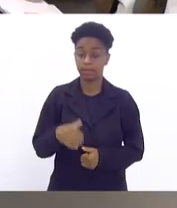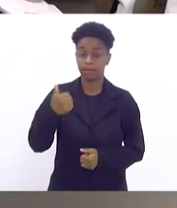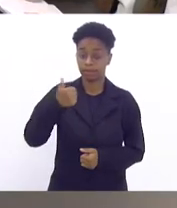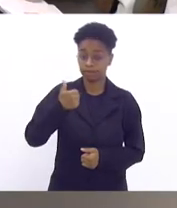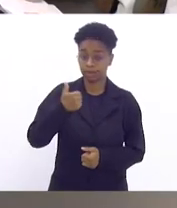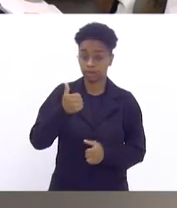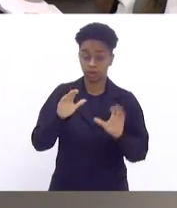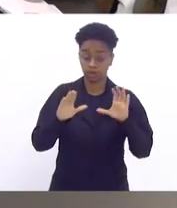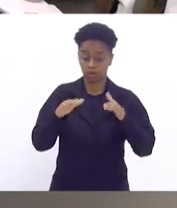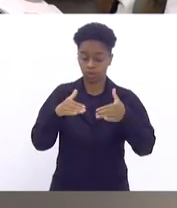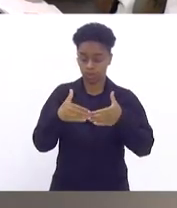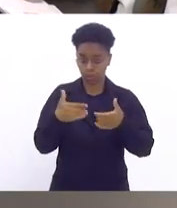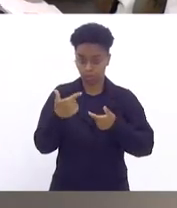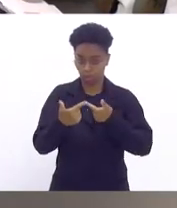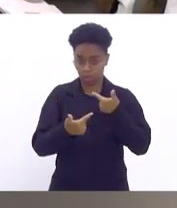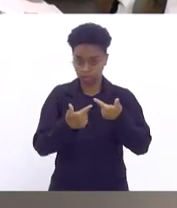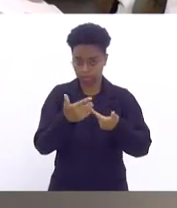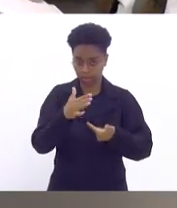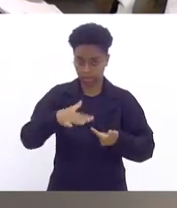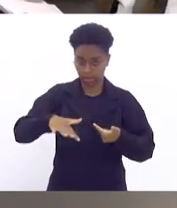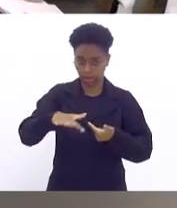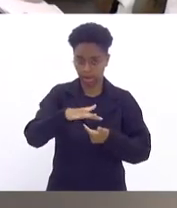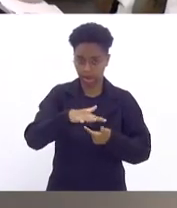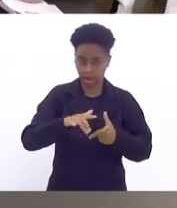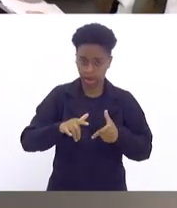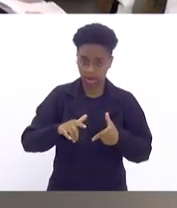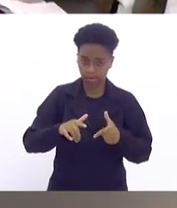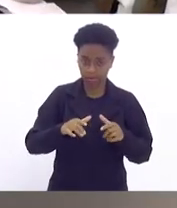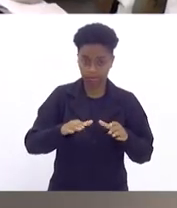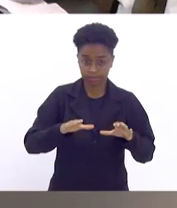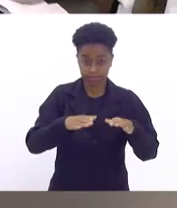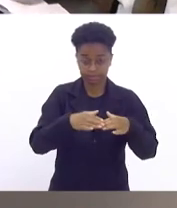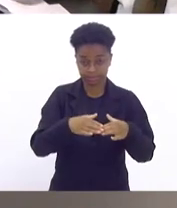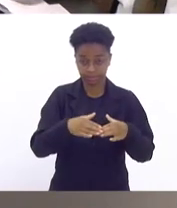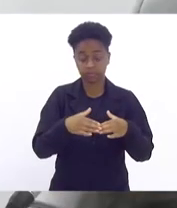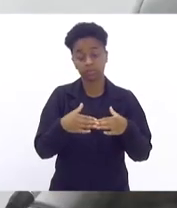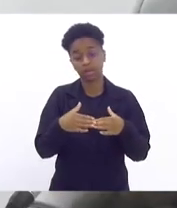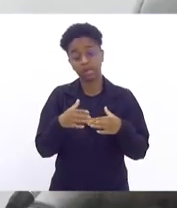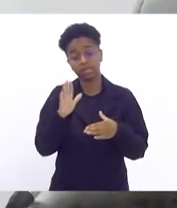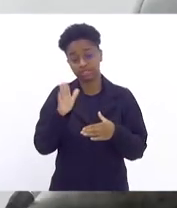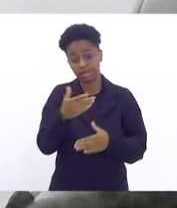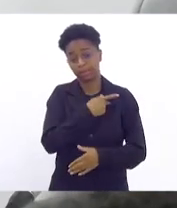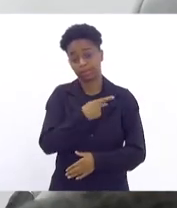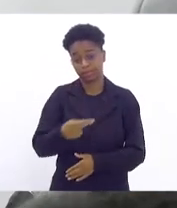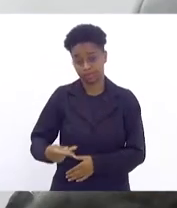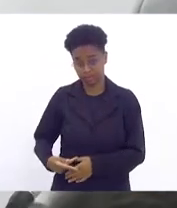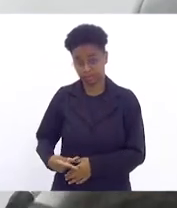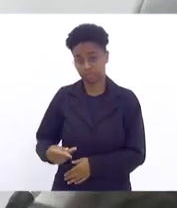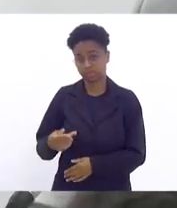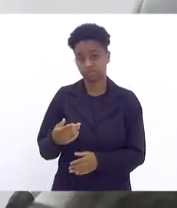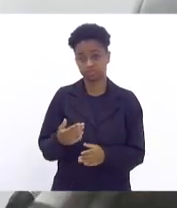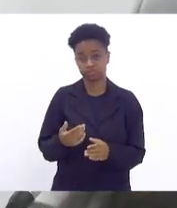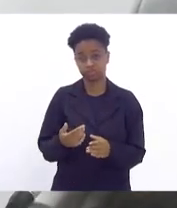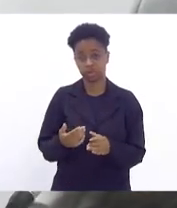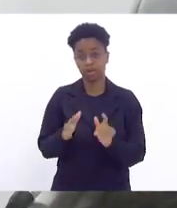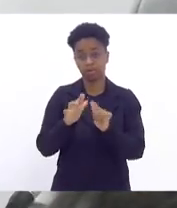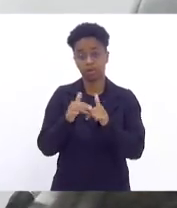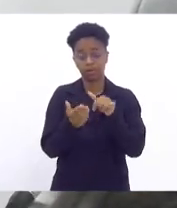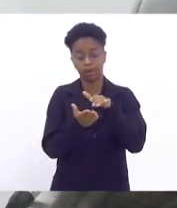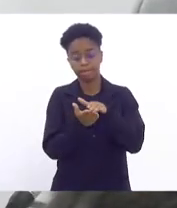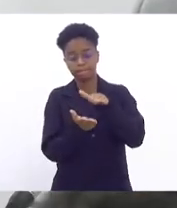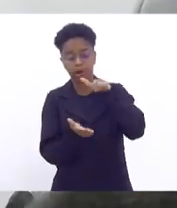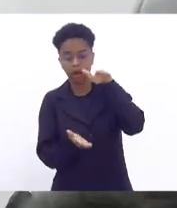frentes foi uma questão levantada desde o início da legislatura primeiro lugar pela própria presidência fácil é o volume fácil é o volume